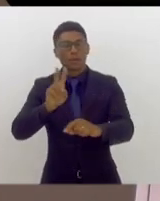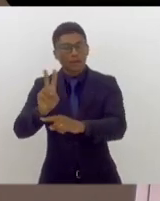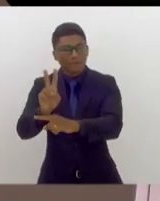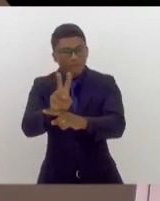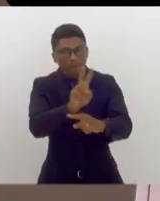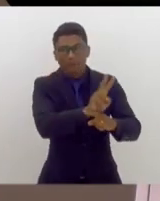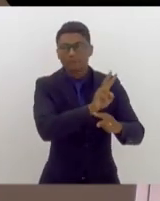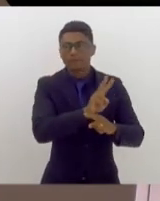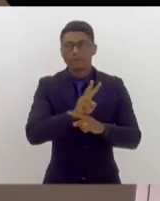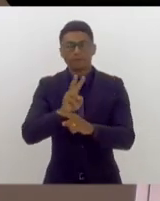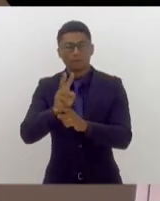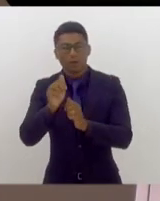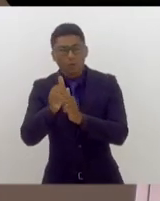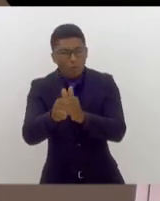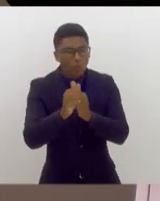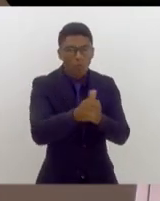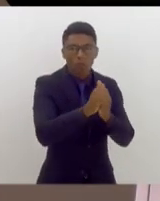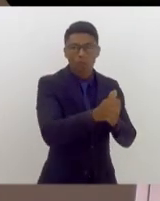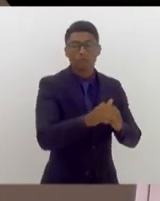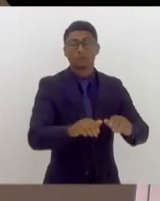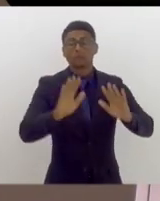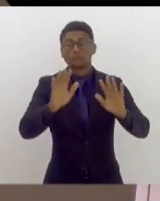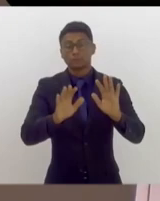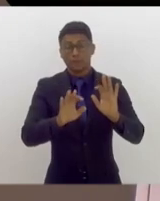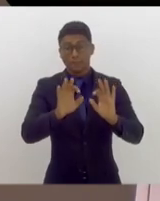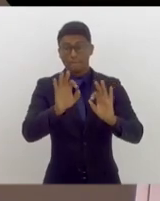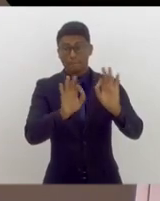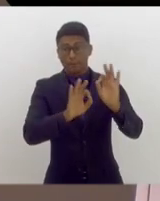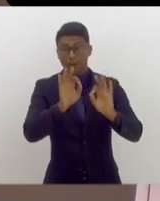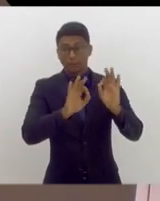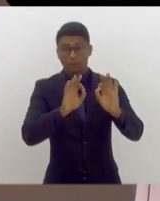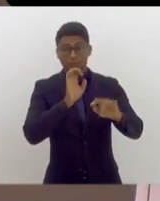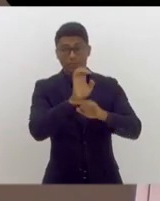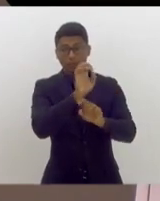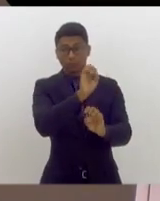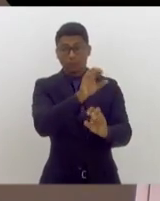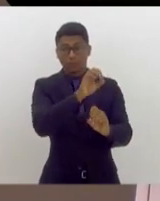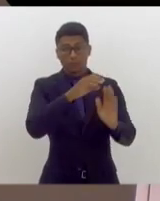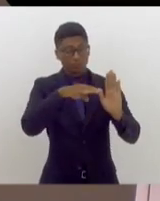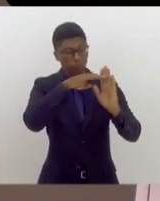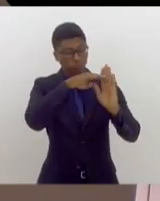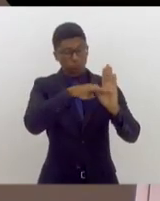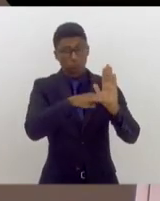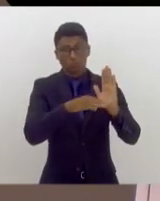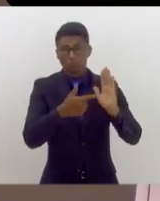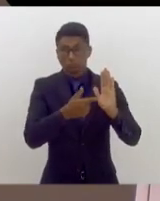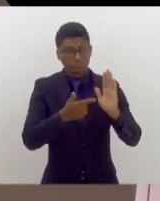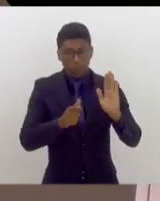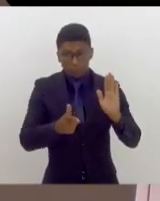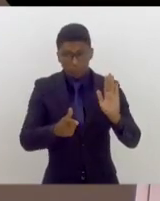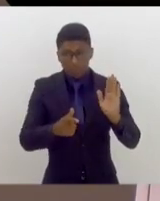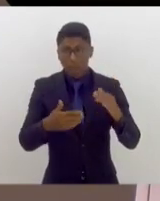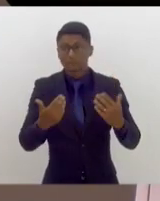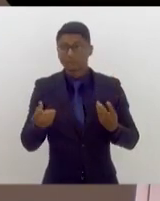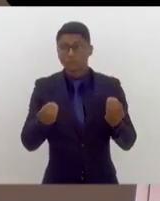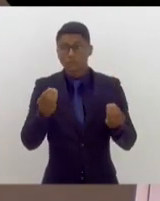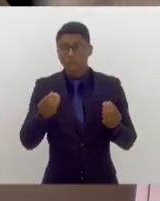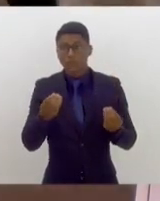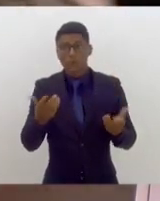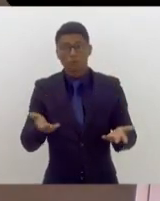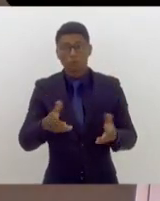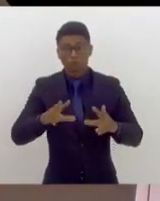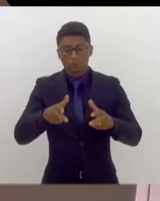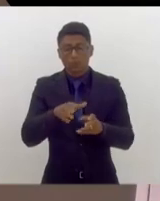ausência do Plano Estadual de Educação deixa o Conselho sem uma ferramenta fundamental de realização